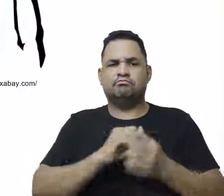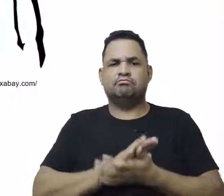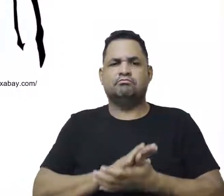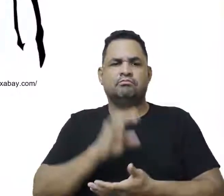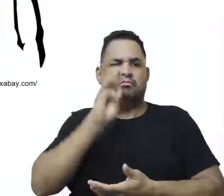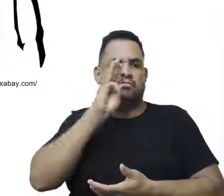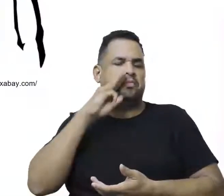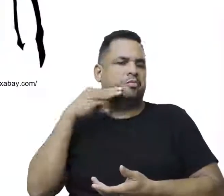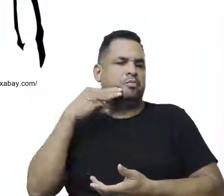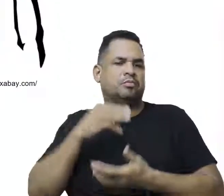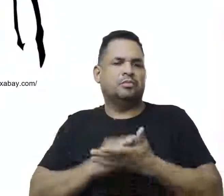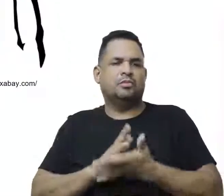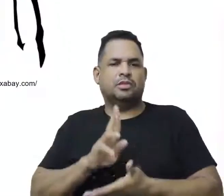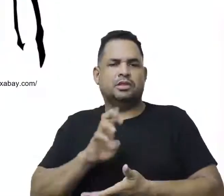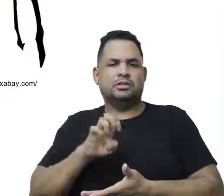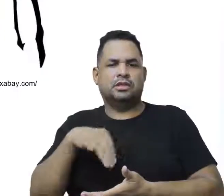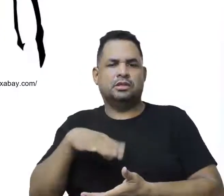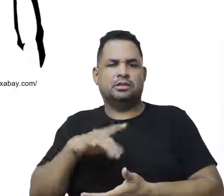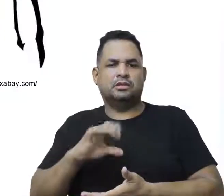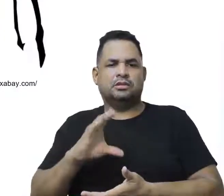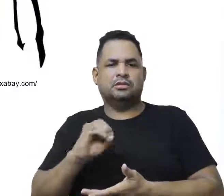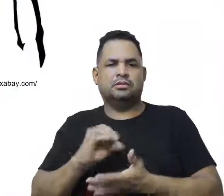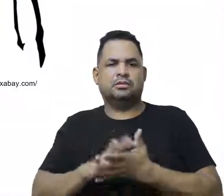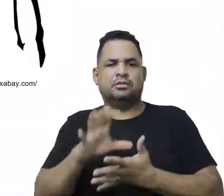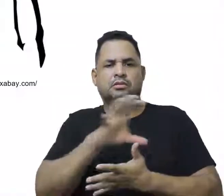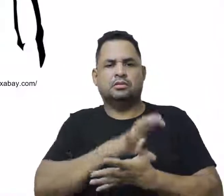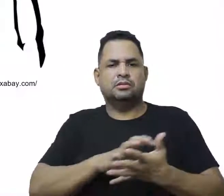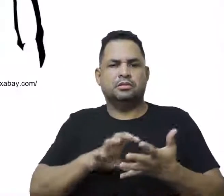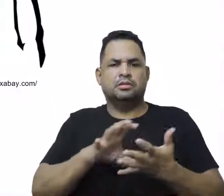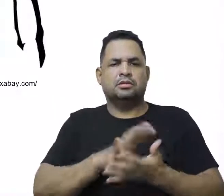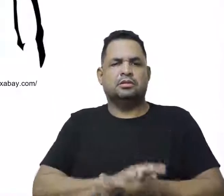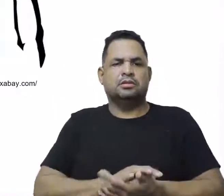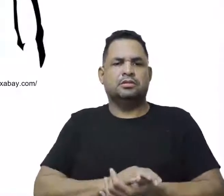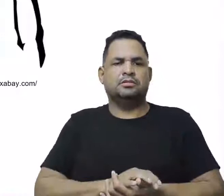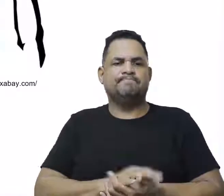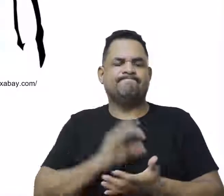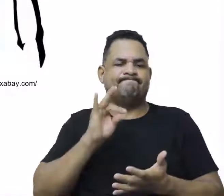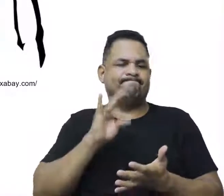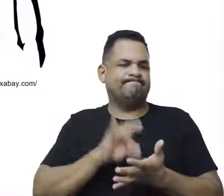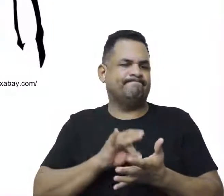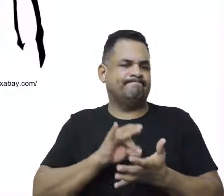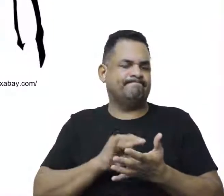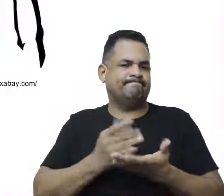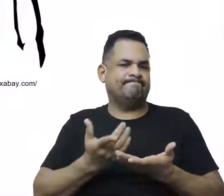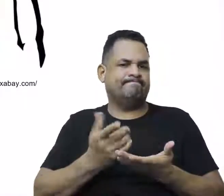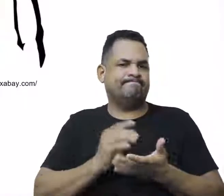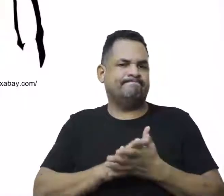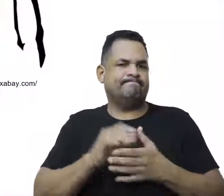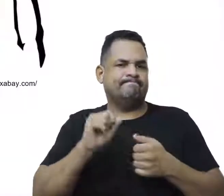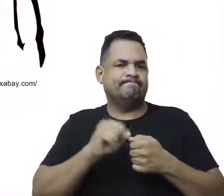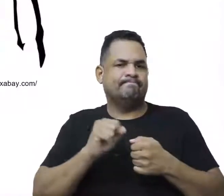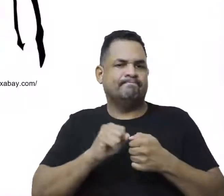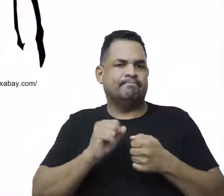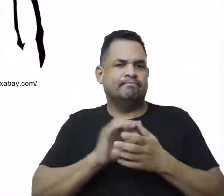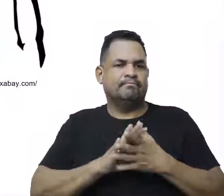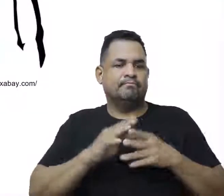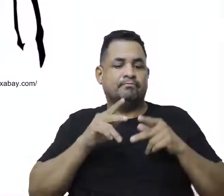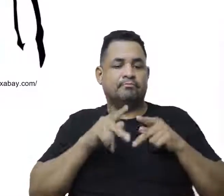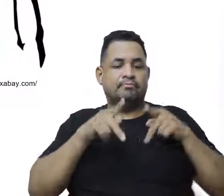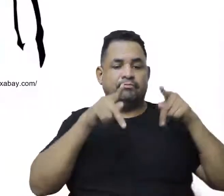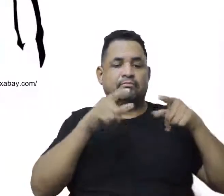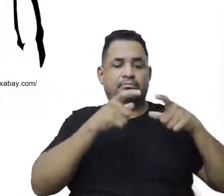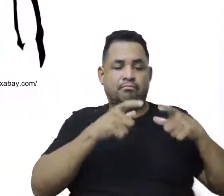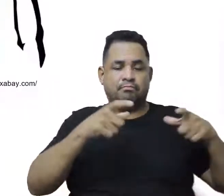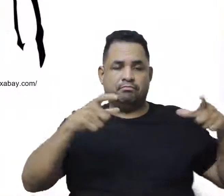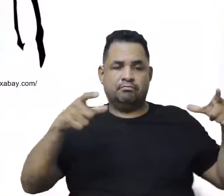então para Marques o radicalismo de uma revolução está no fato dela ser realizada por quem a